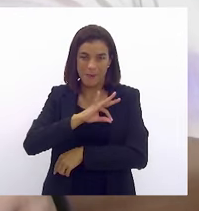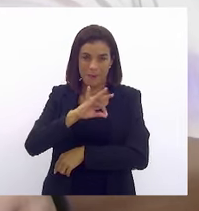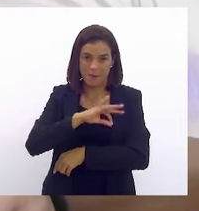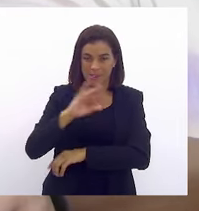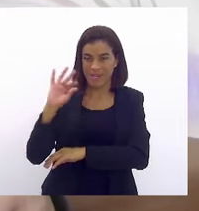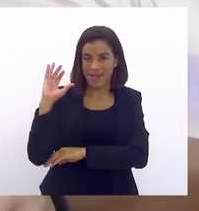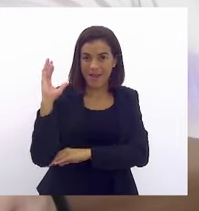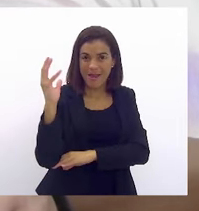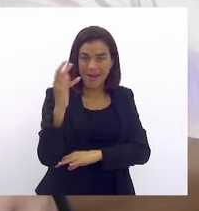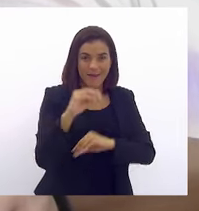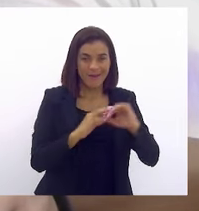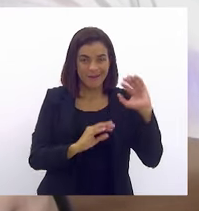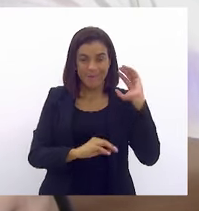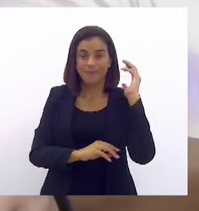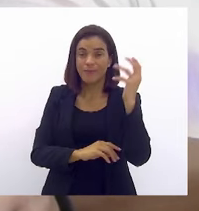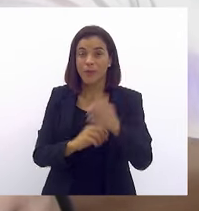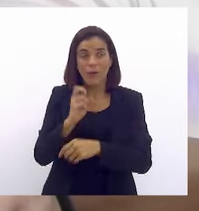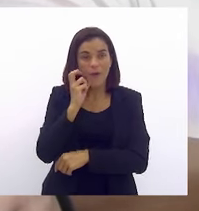uma coisa muito bonita lá